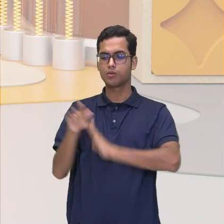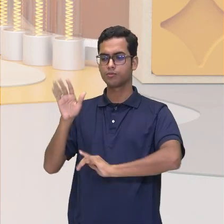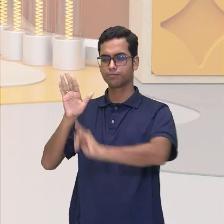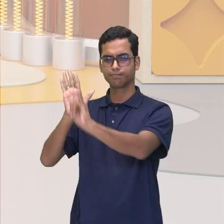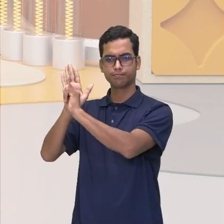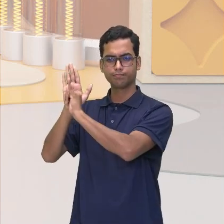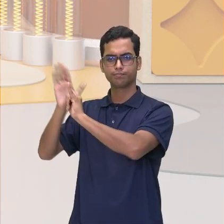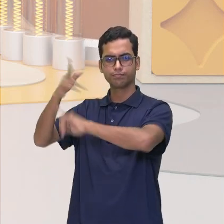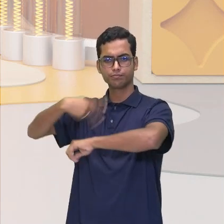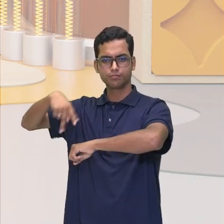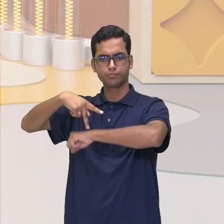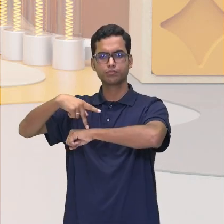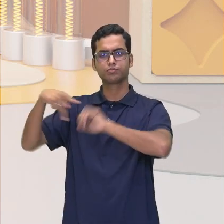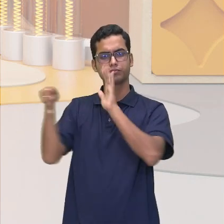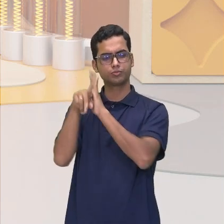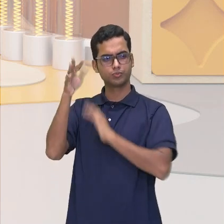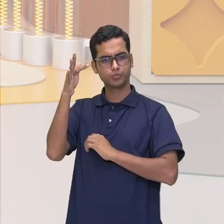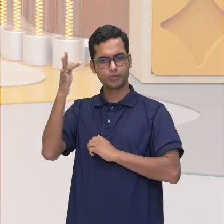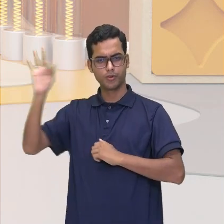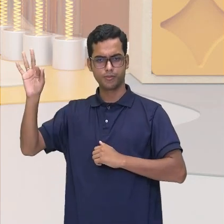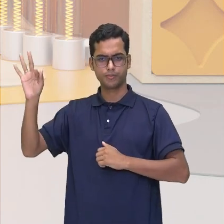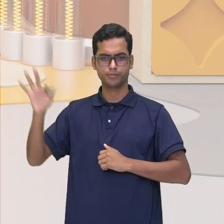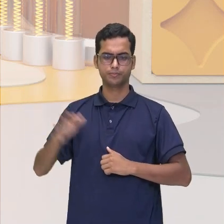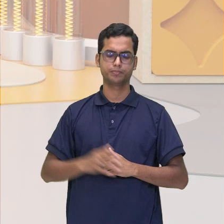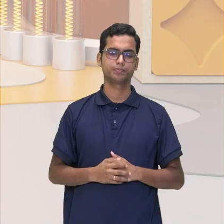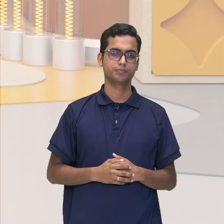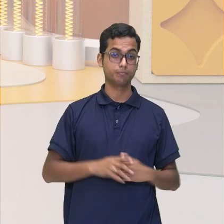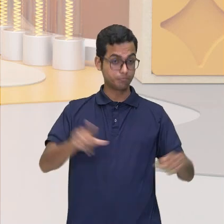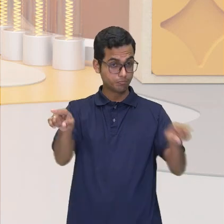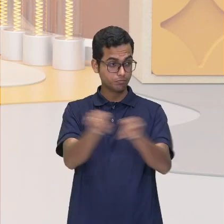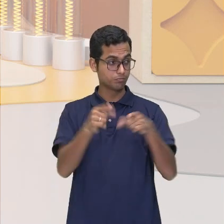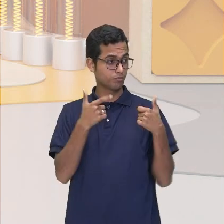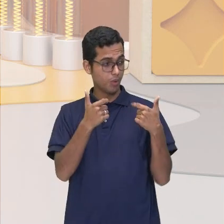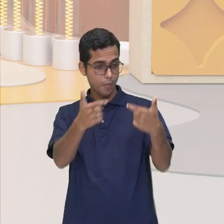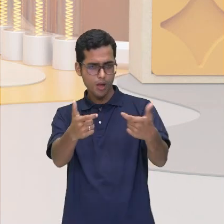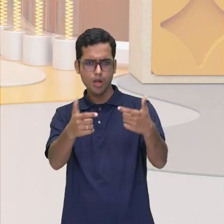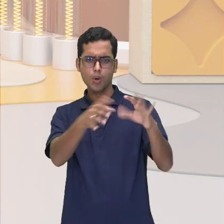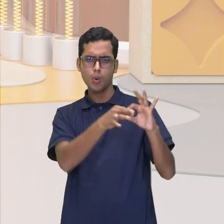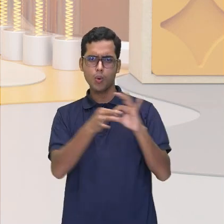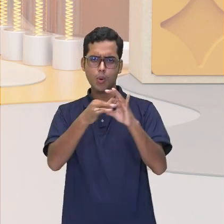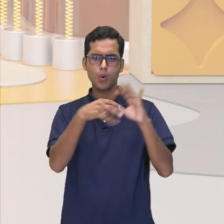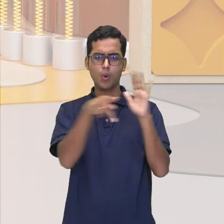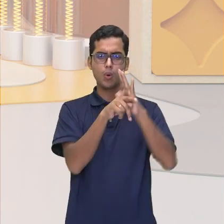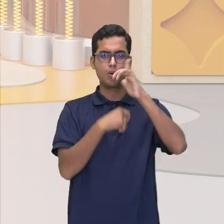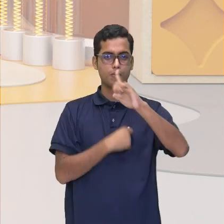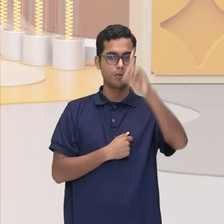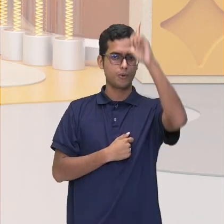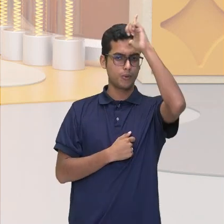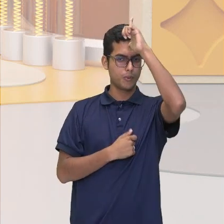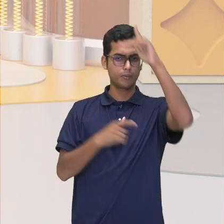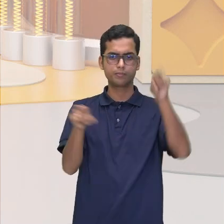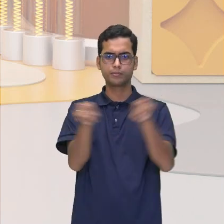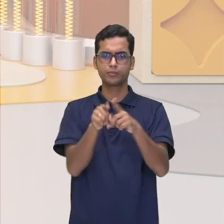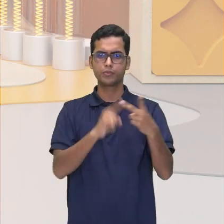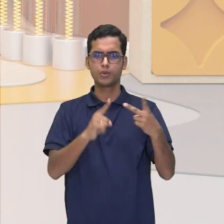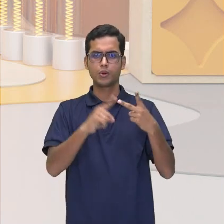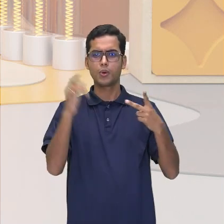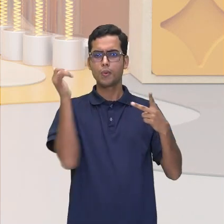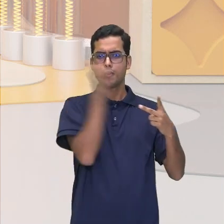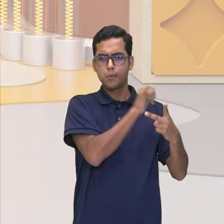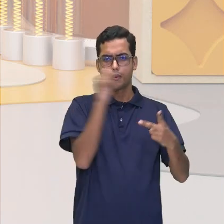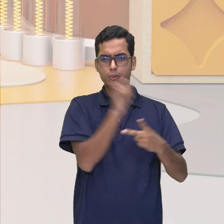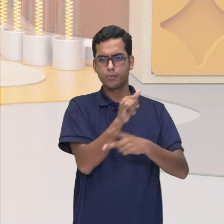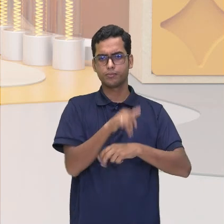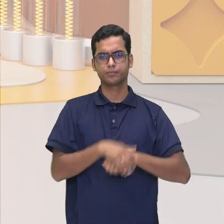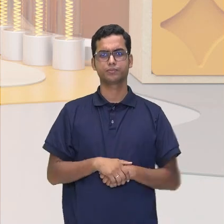nacional para a França. Assim como as guerras de unificação na Alemanha e na Itália, com a